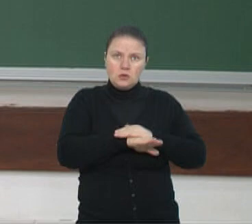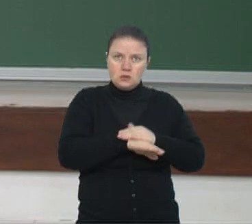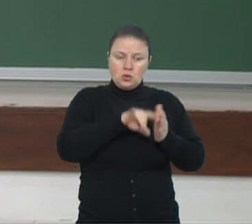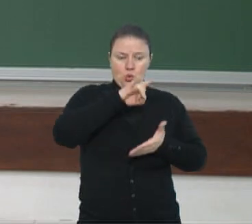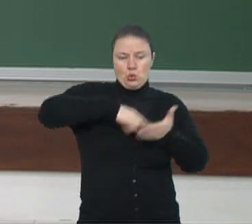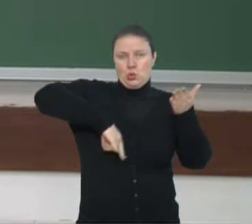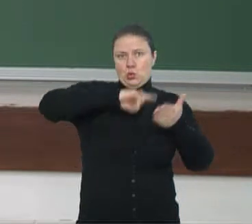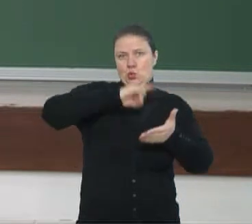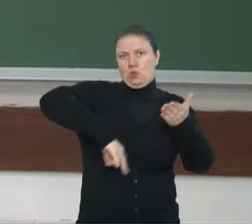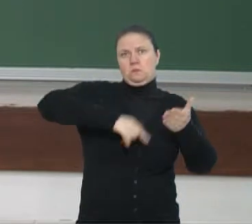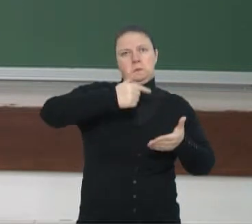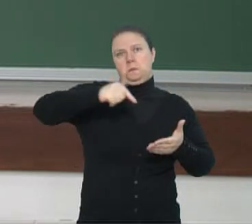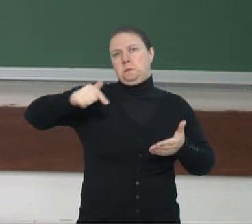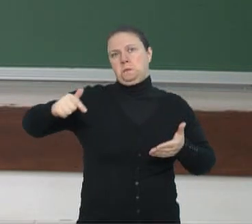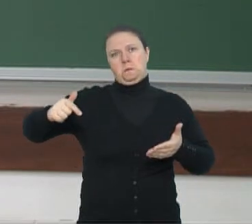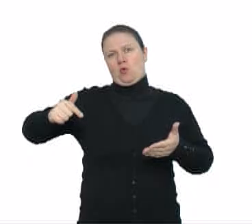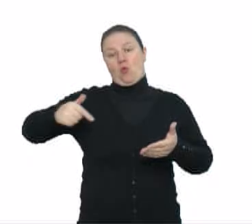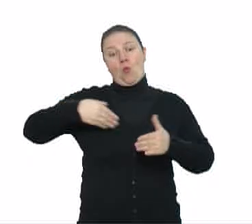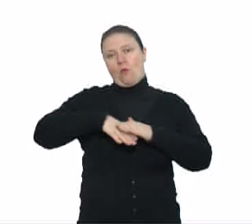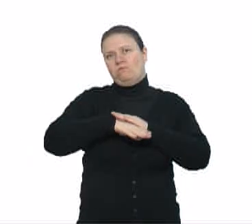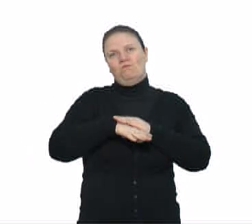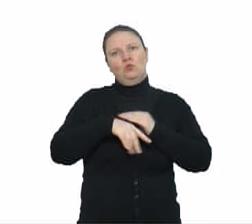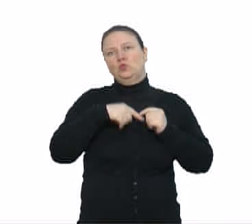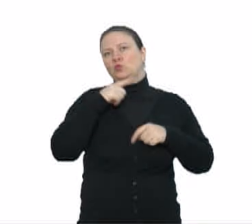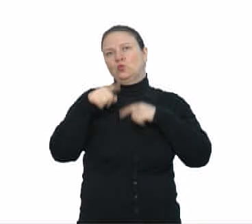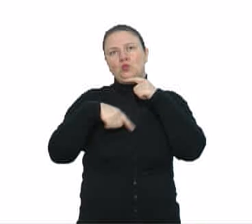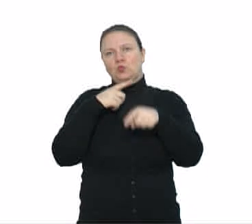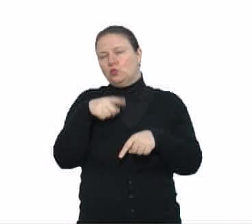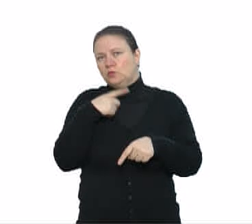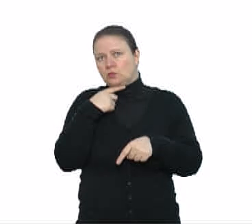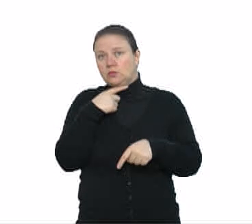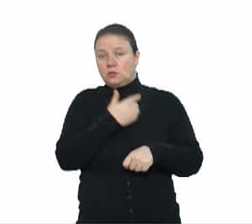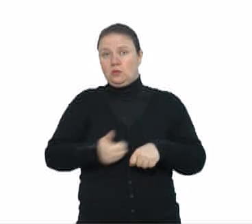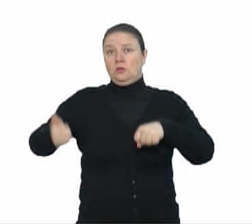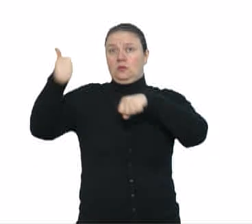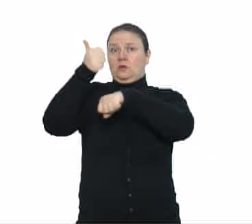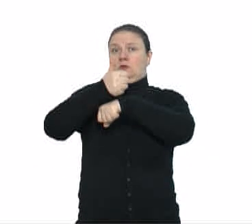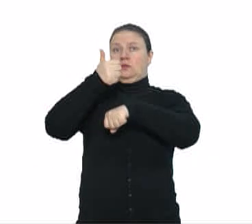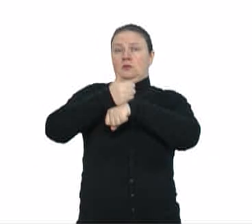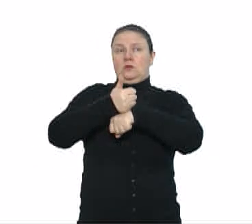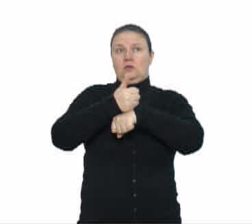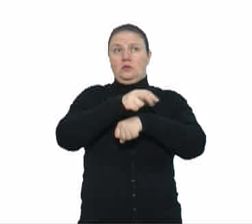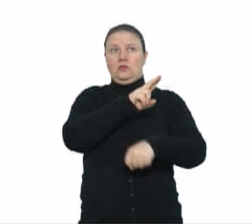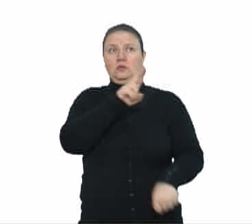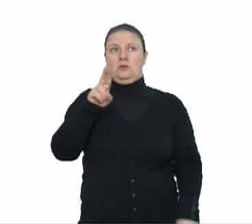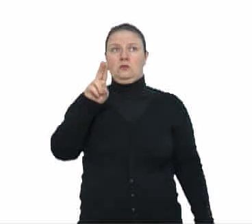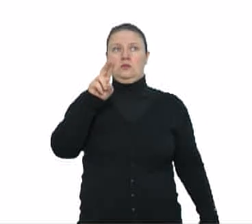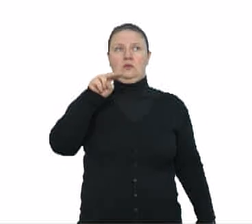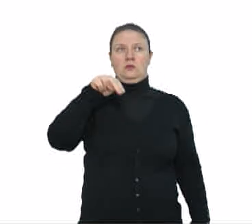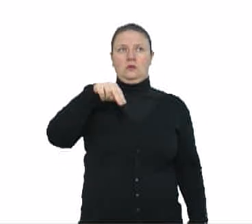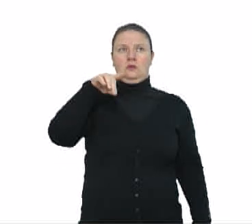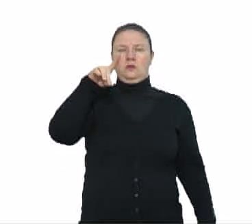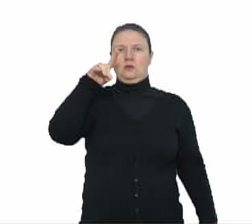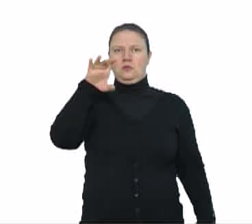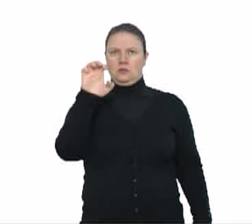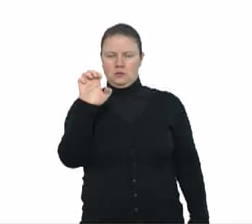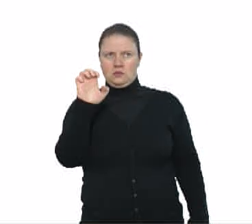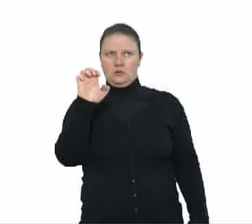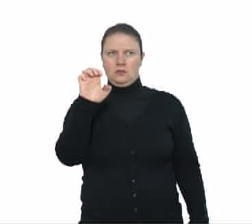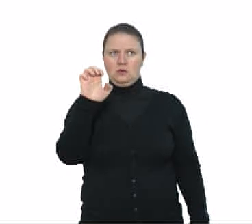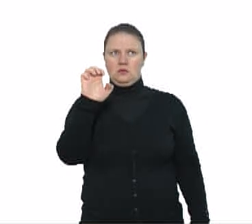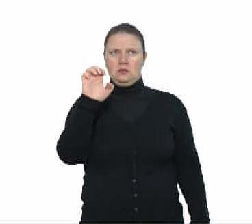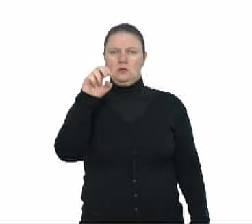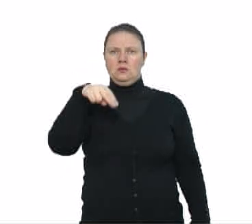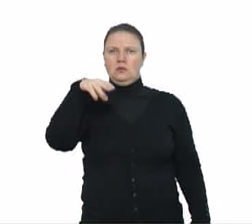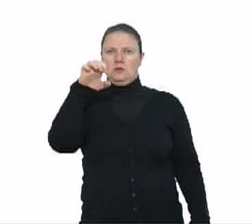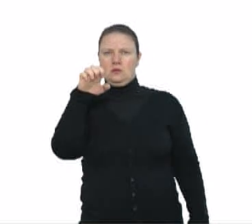clandestino, certo? Provavelmente o líder desse movimento foi um cara chamado Ned Ludd, o qual a gente nunca ouviu falar